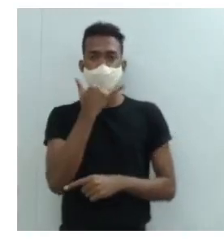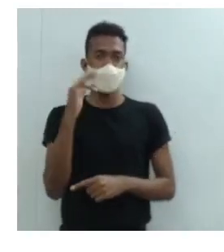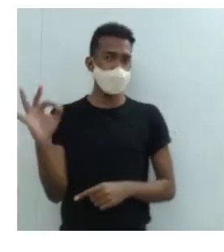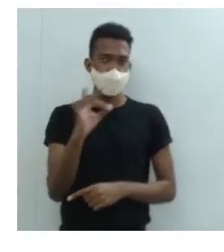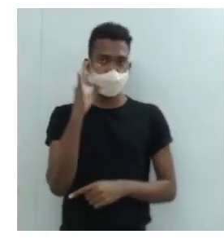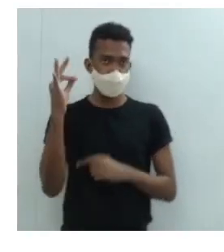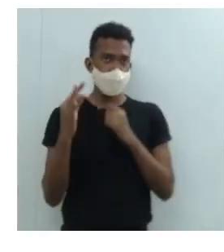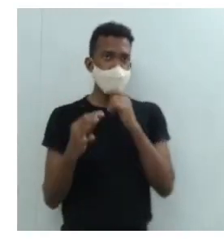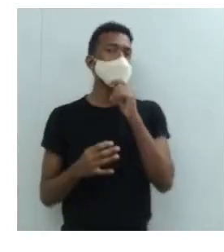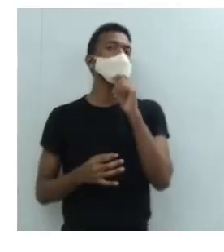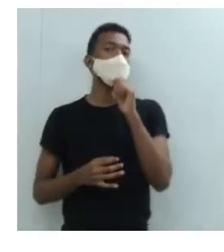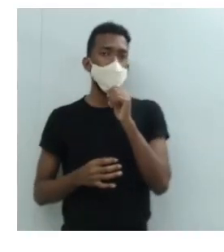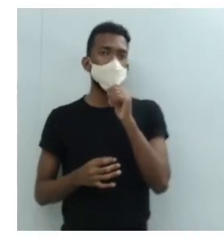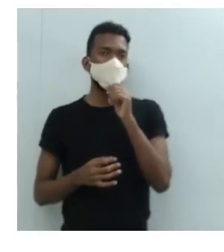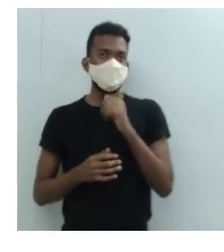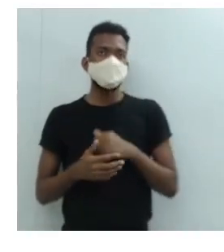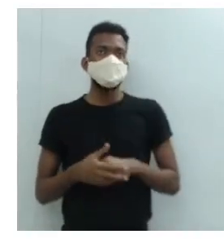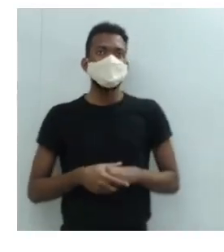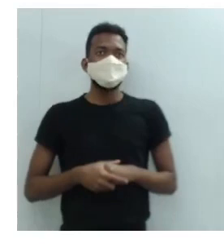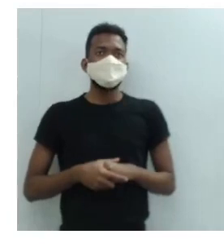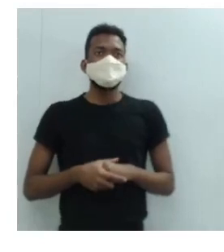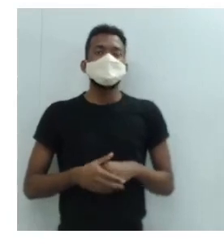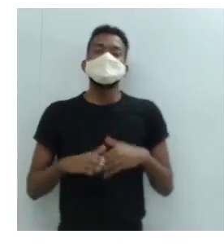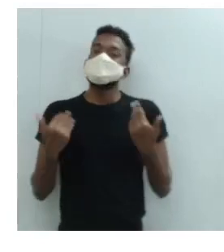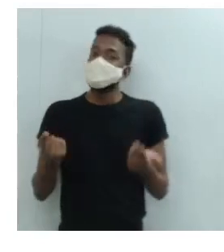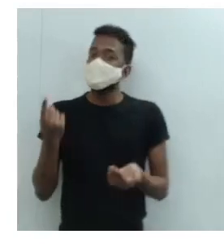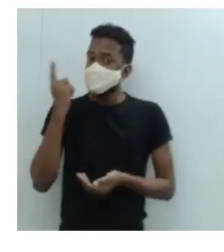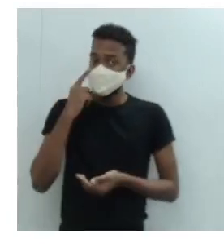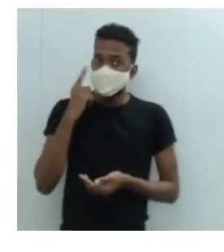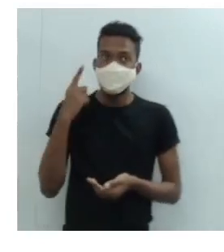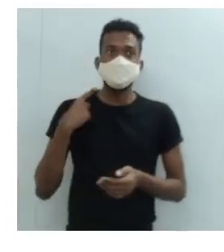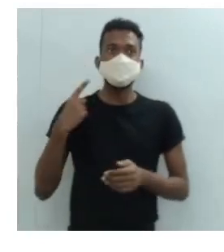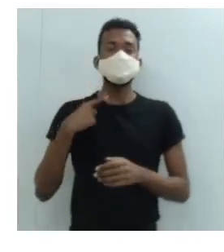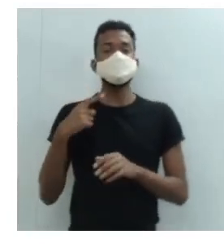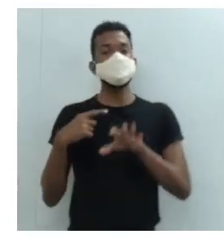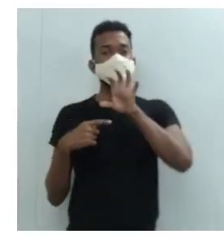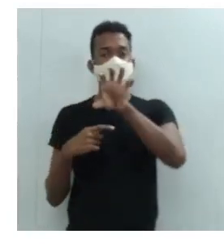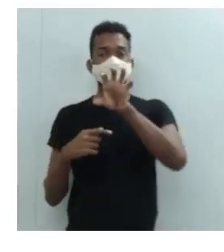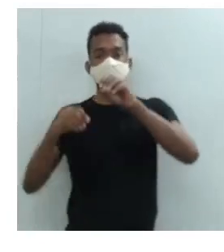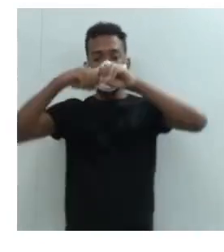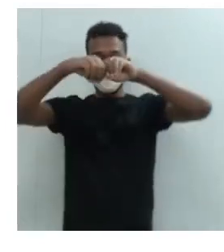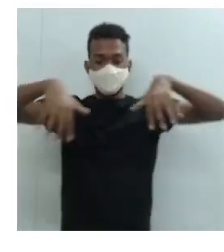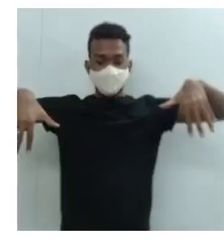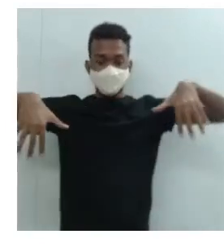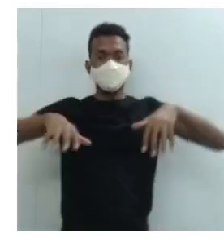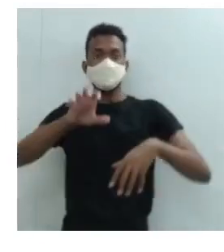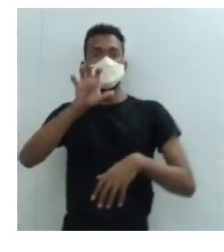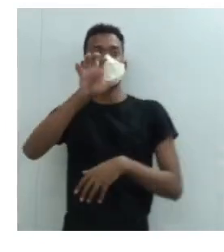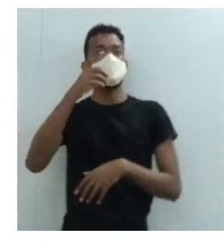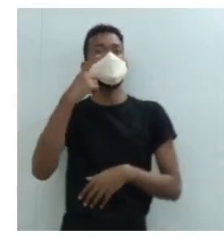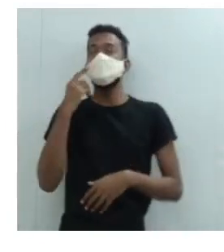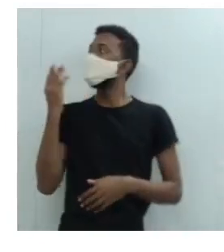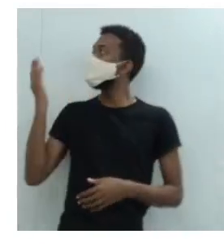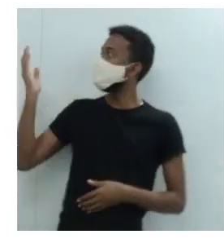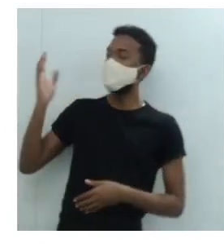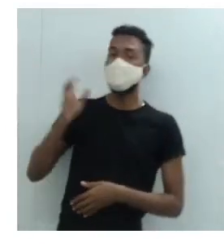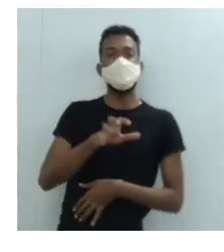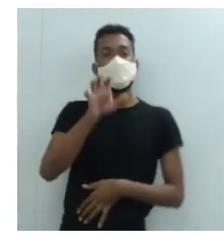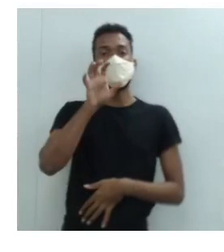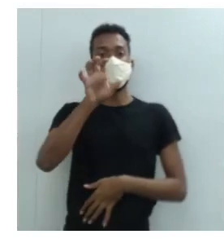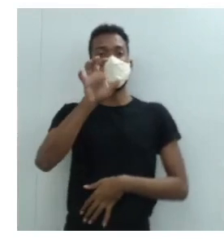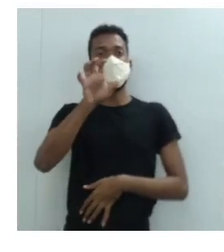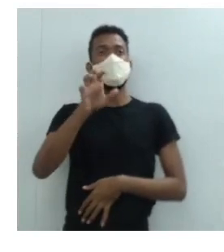território francês. Então vejamos, aí vem a centralização, né? De acordo com o organograma aí, século